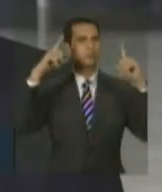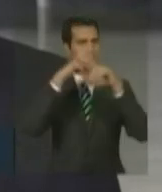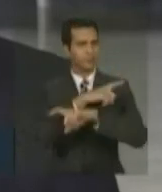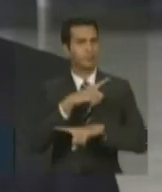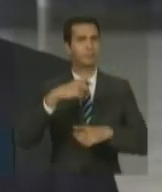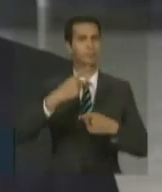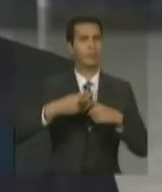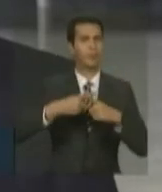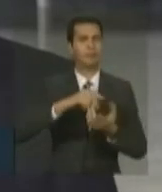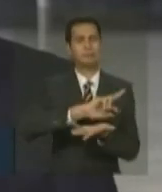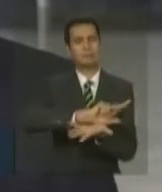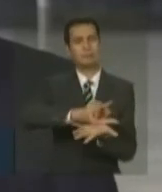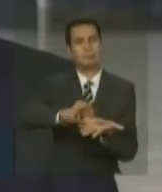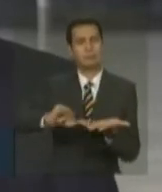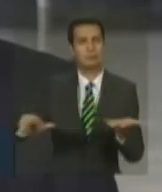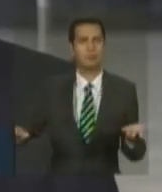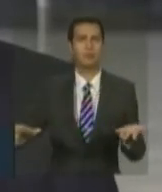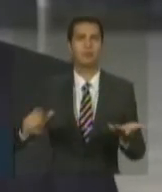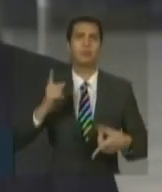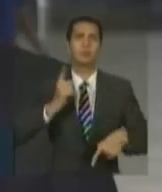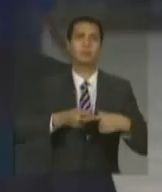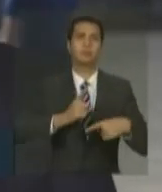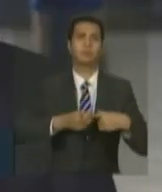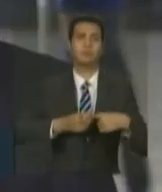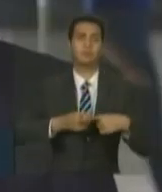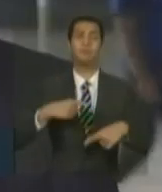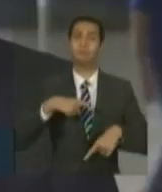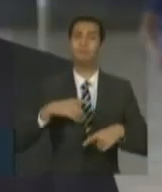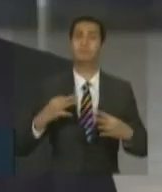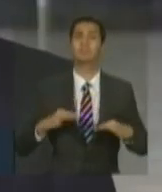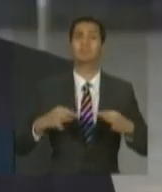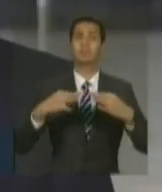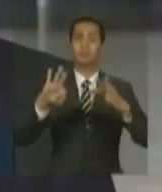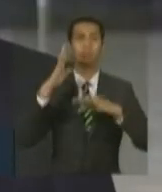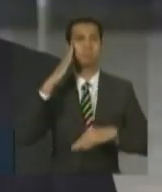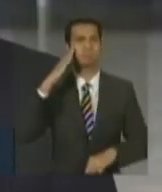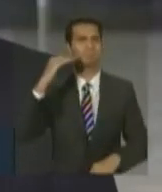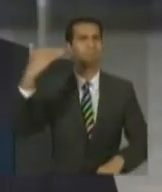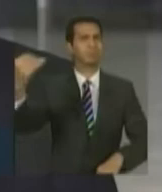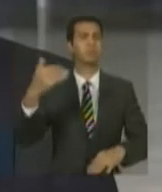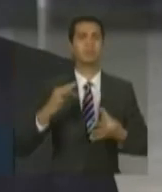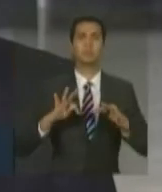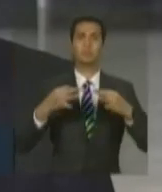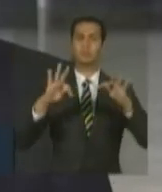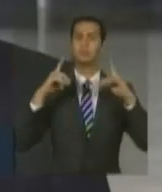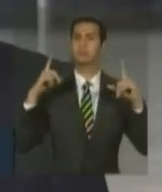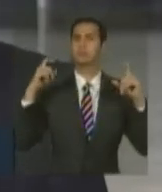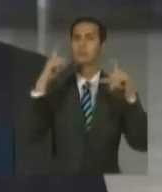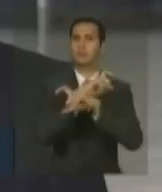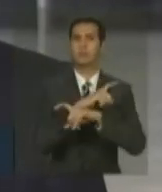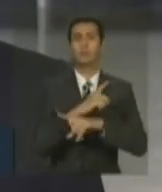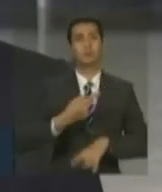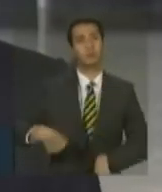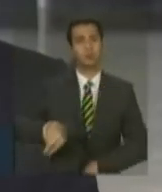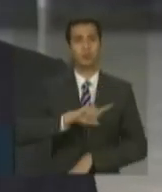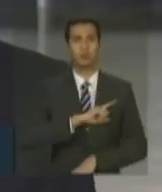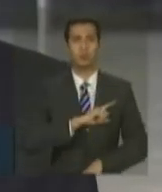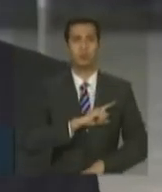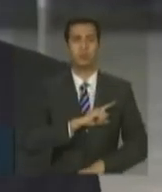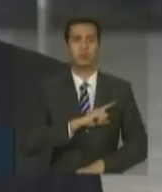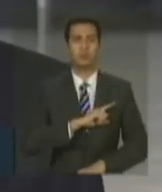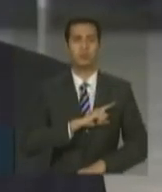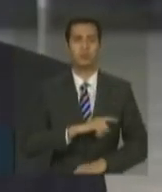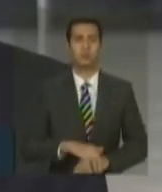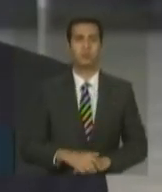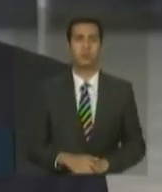isso que ele exige, principalmente porque é alta tecnologia, é uma tecnologia muito complexa e que nós não temos,